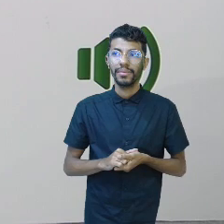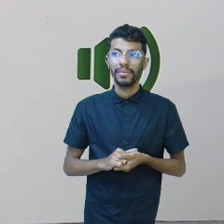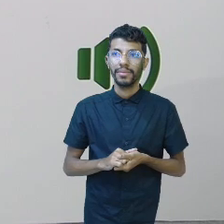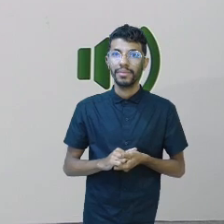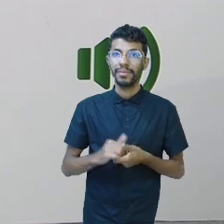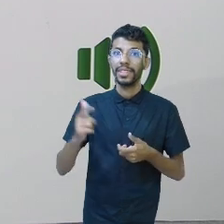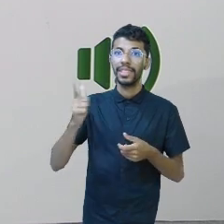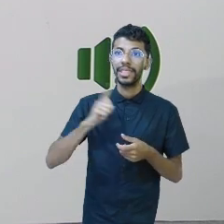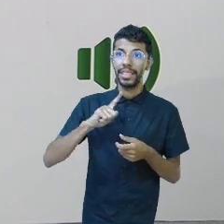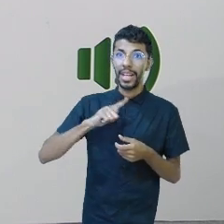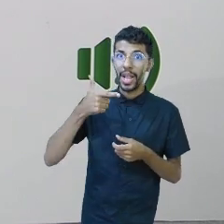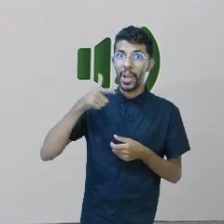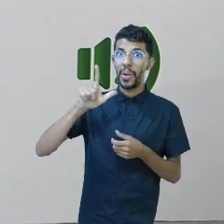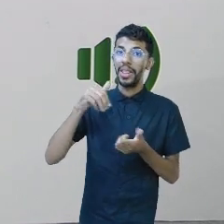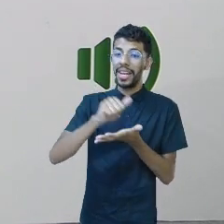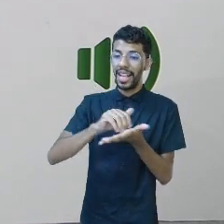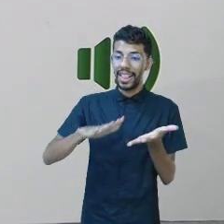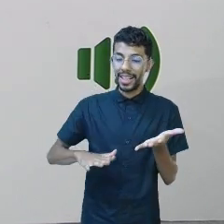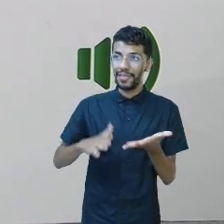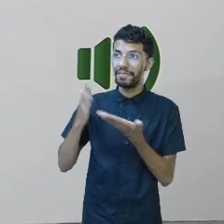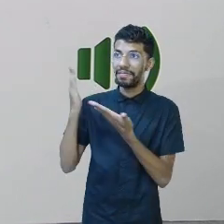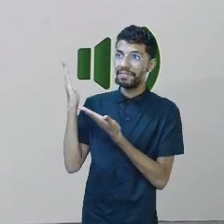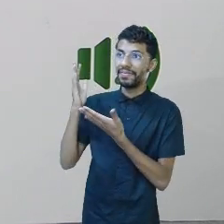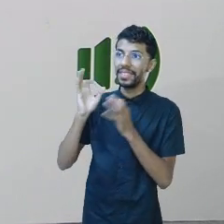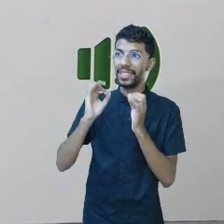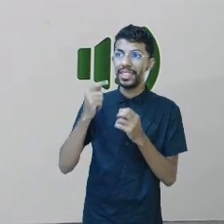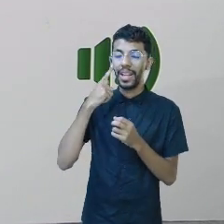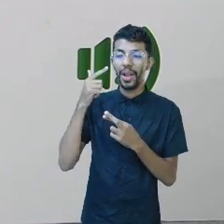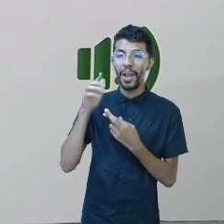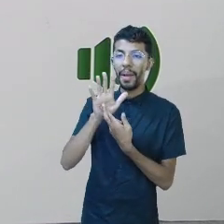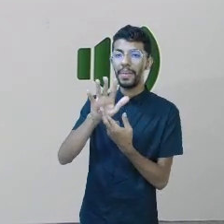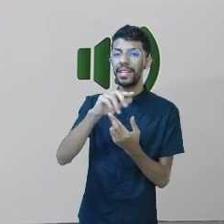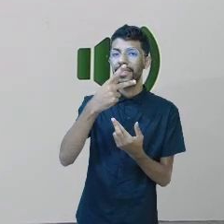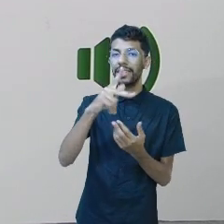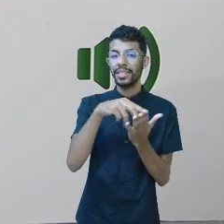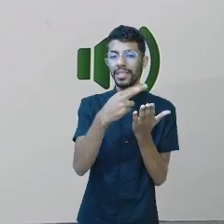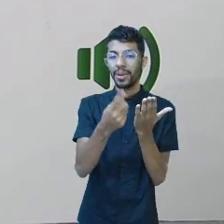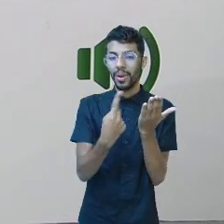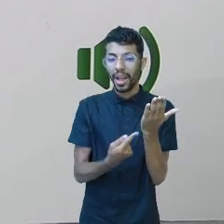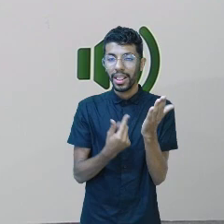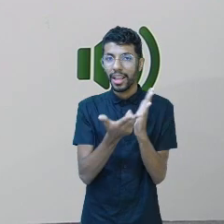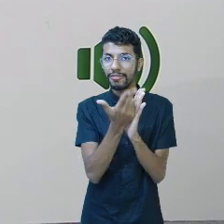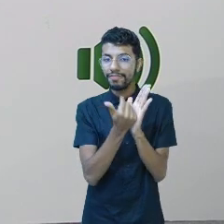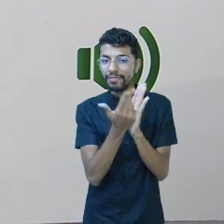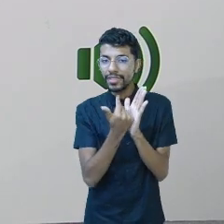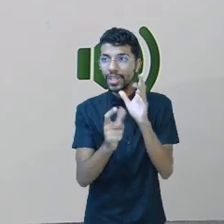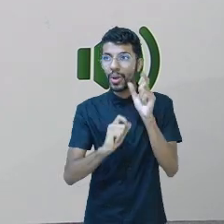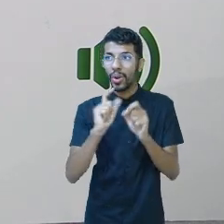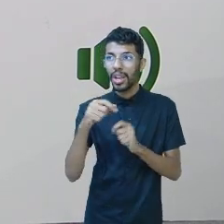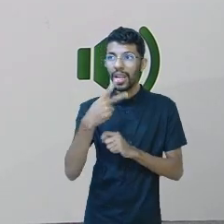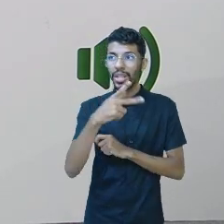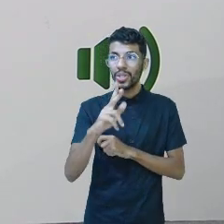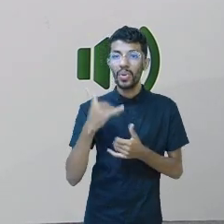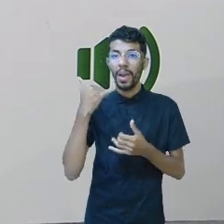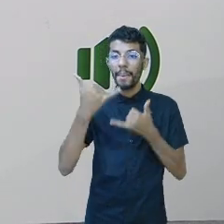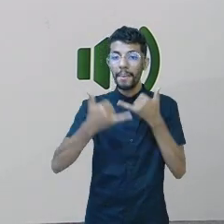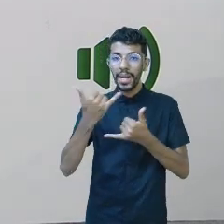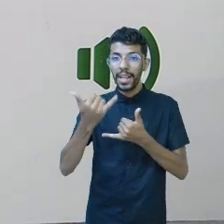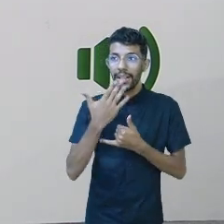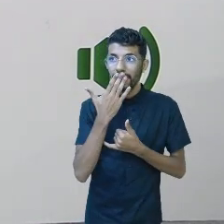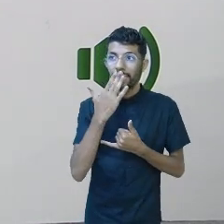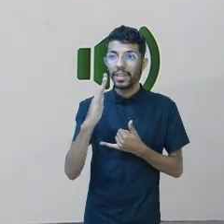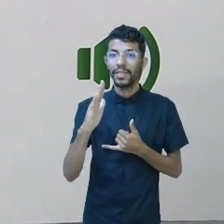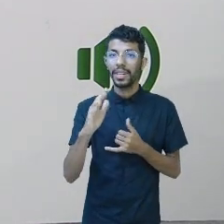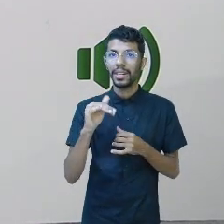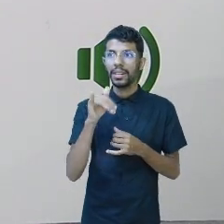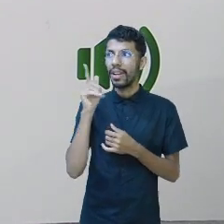tem uma outra atividade aqui. Represente no seu caderno, por meio de desenho, a sua brincadeira preferida, que eles estão brincando